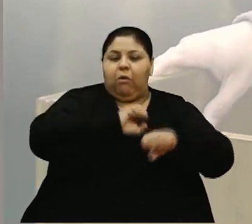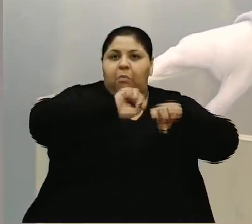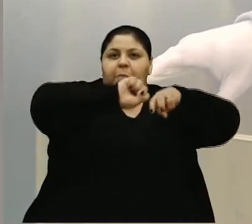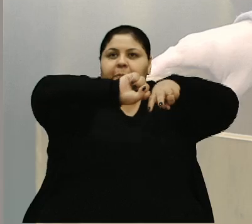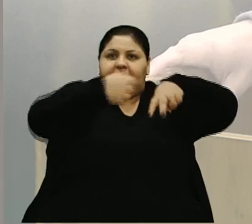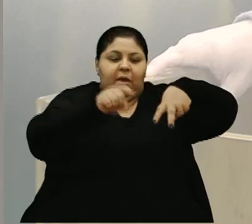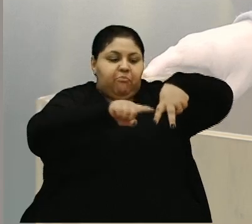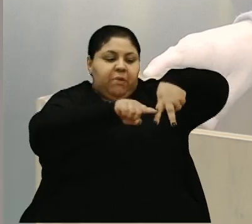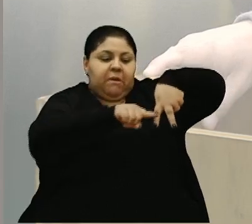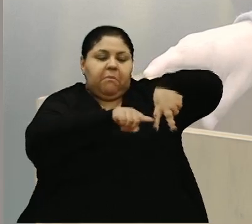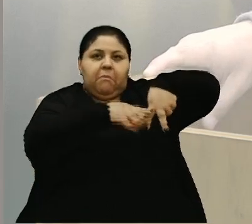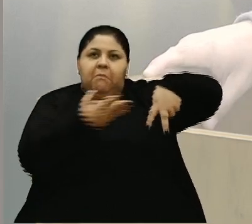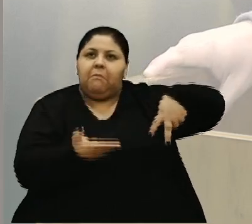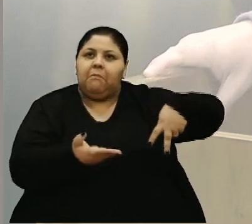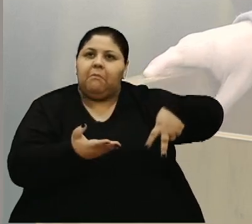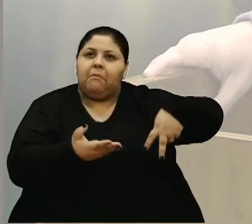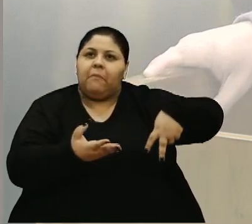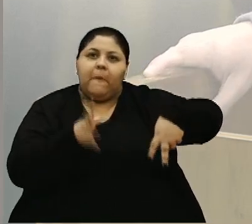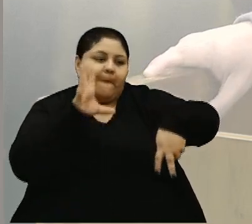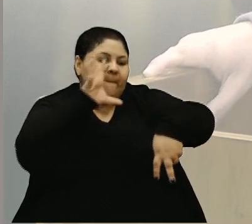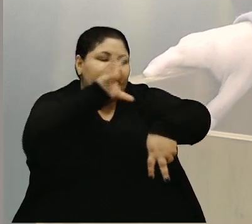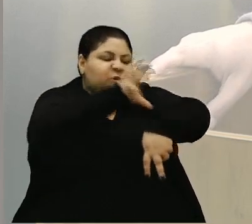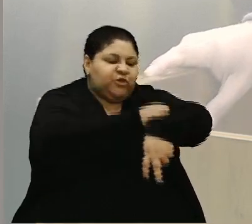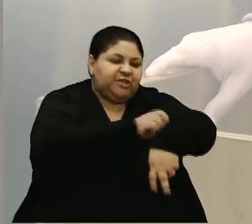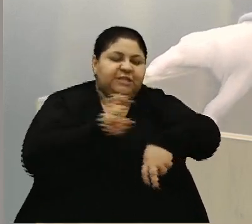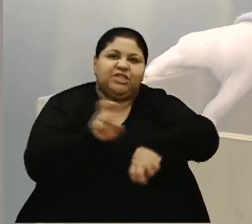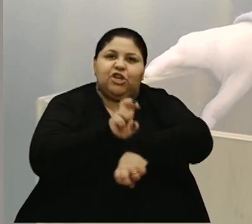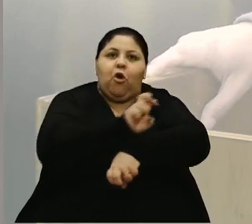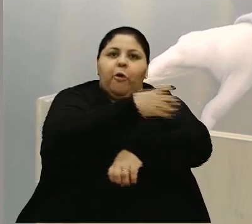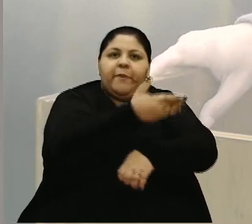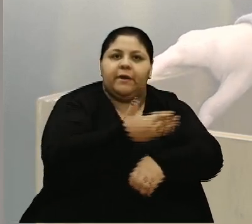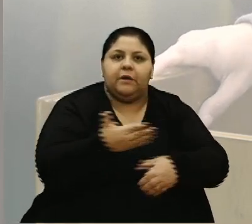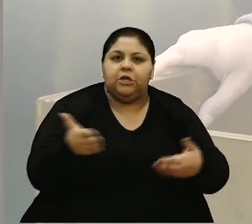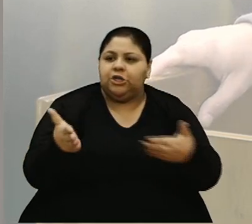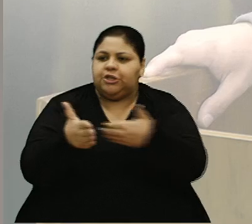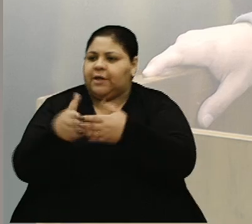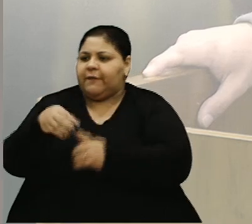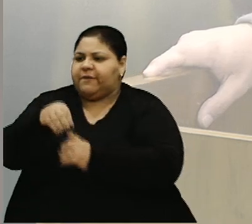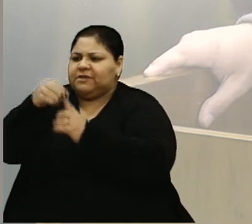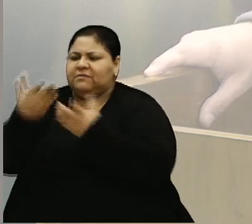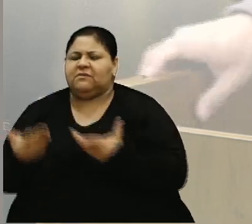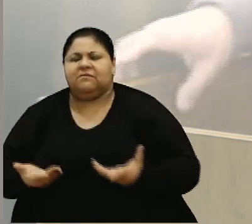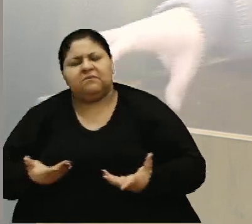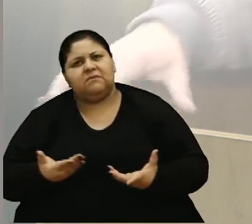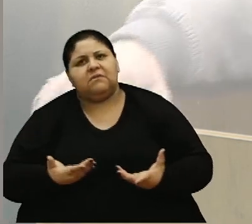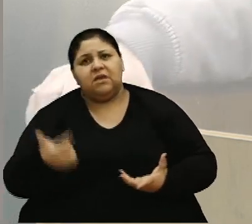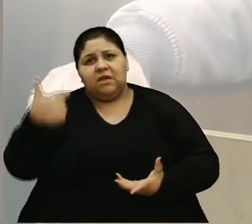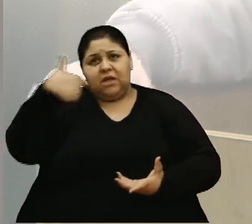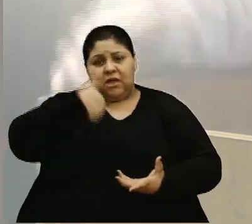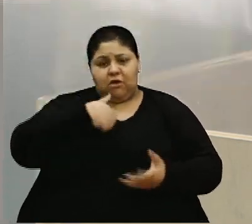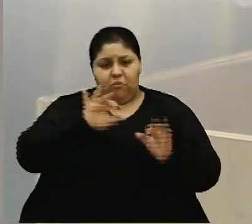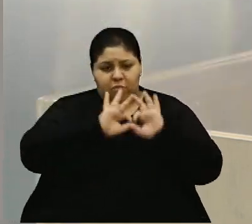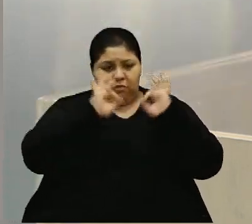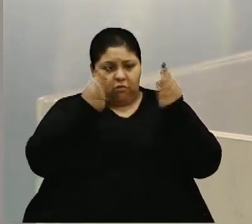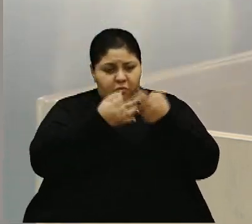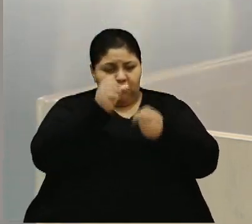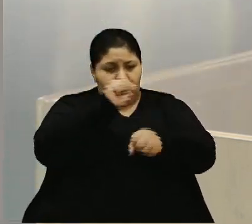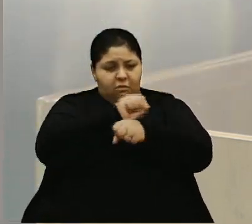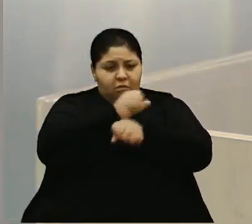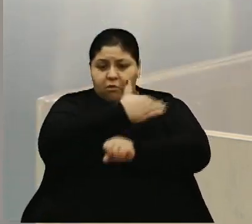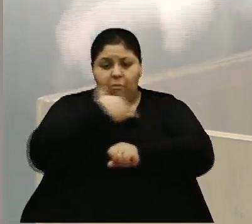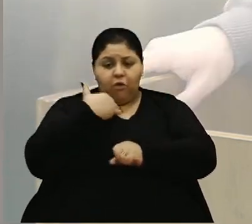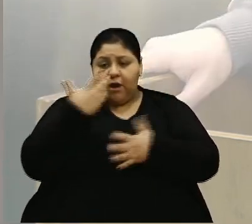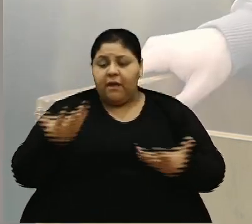uma mordida de cobra, lá, uma cascavel, chega aqui, é prioridade. E daí meu familiar que está lá na UPA vai